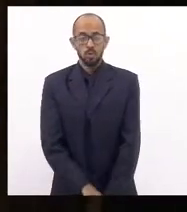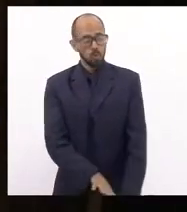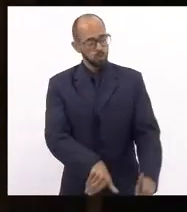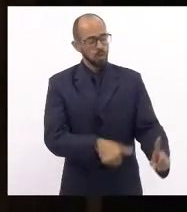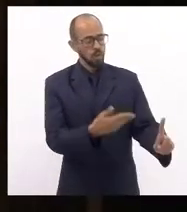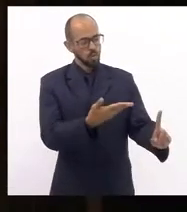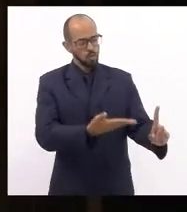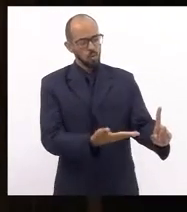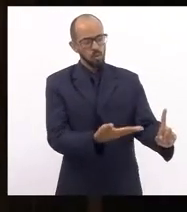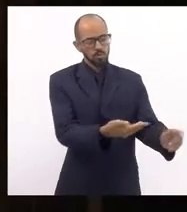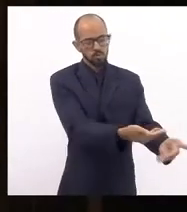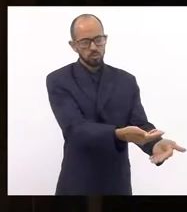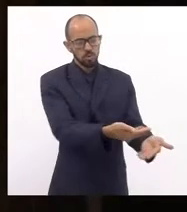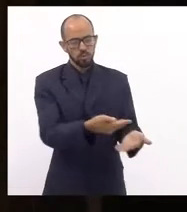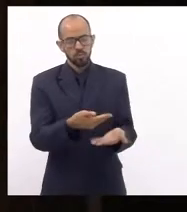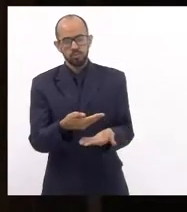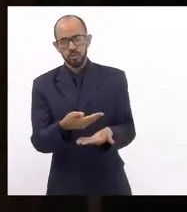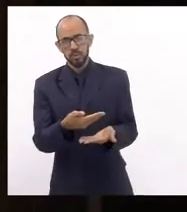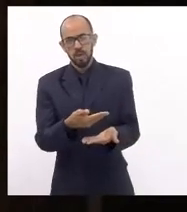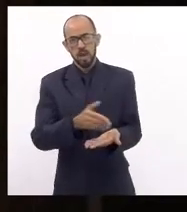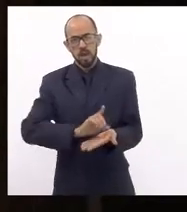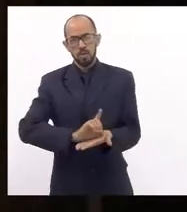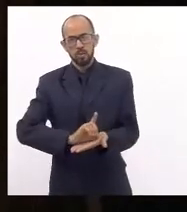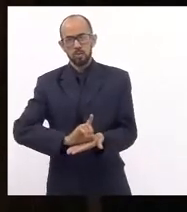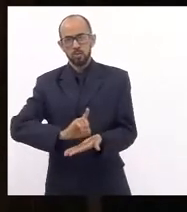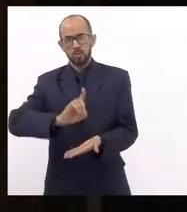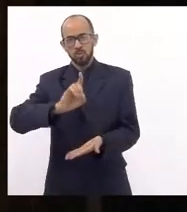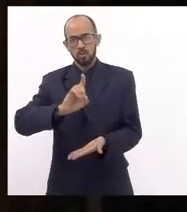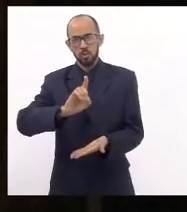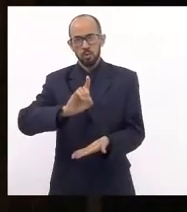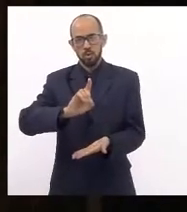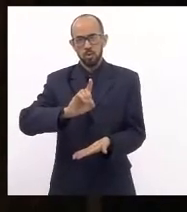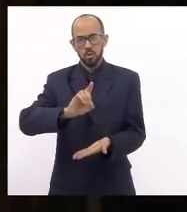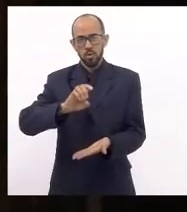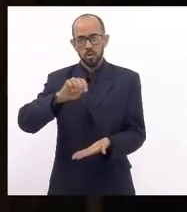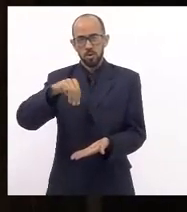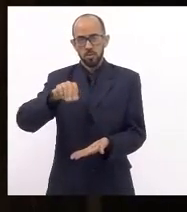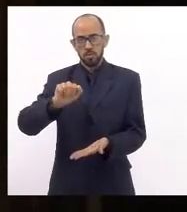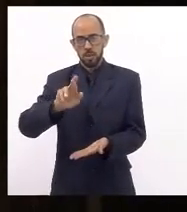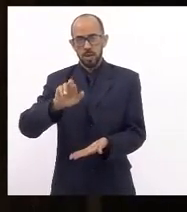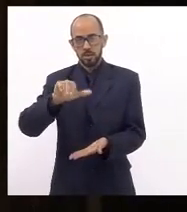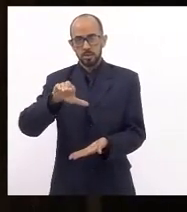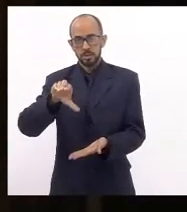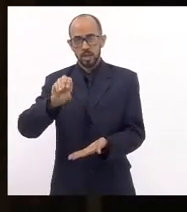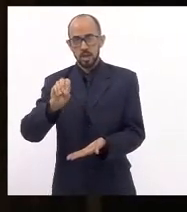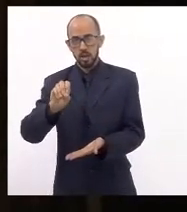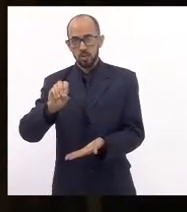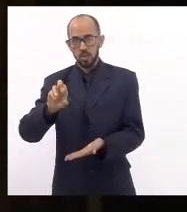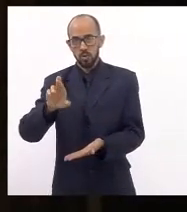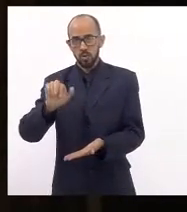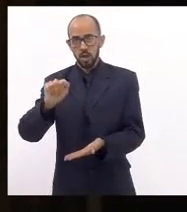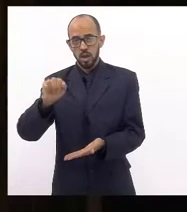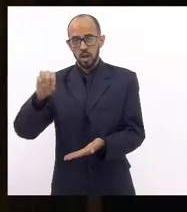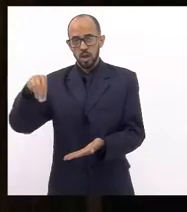Tenho a honra de chamar o excelentíssimo doutor Marcelo Ramo Fritz.